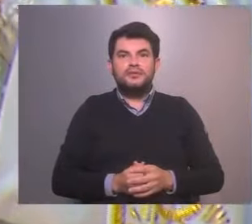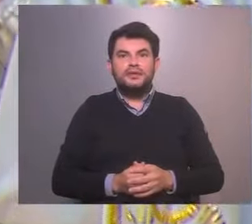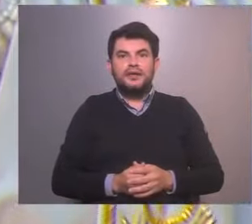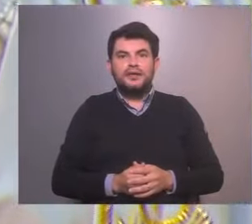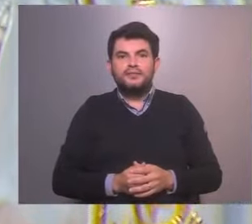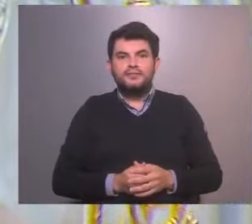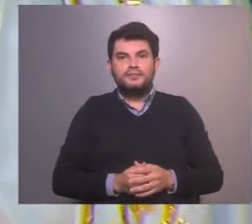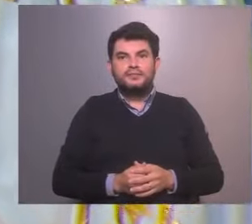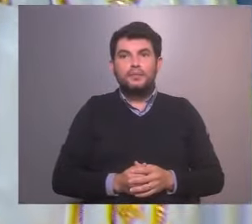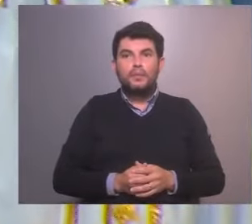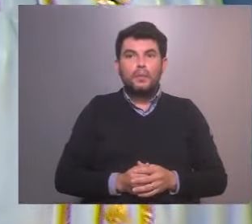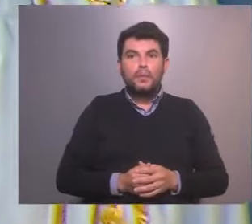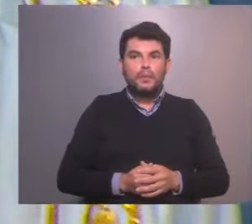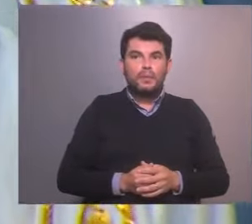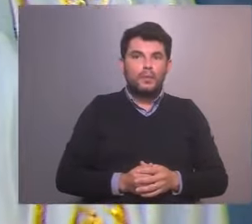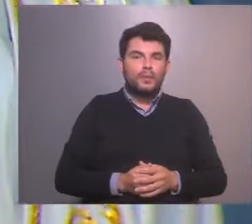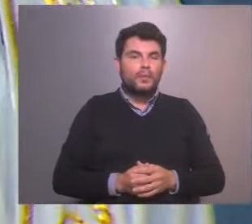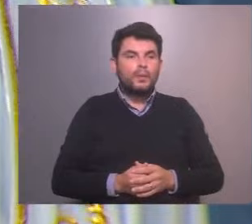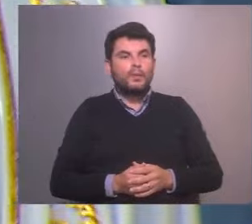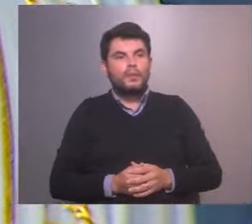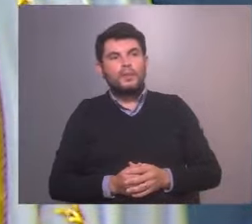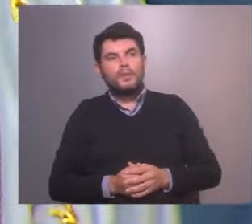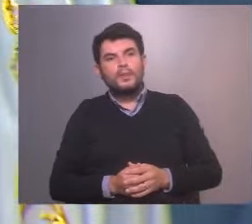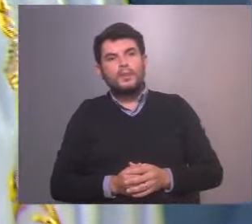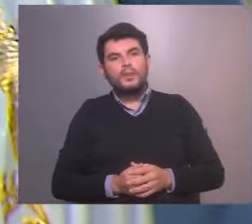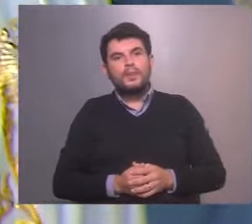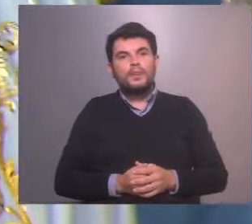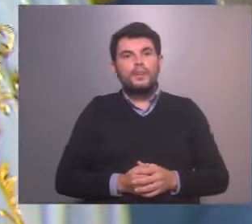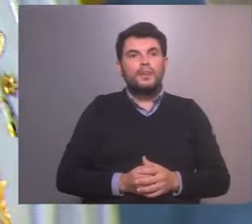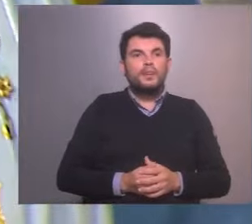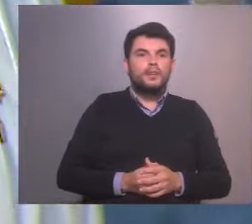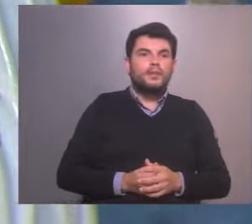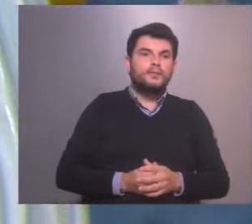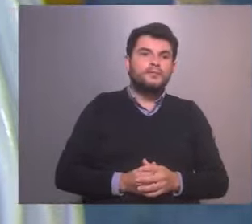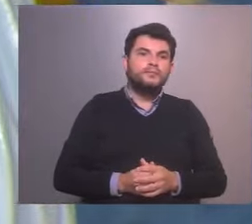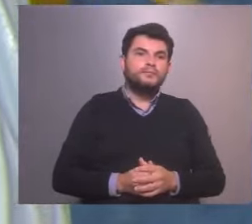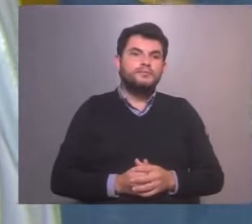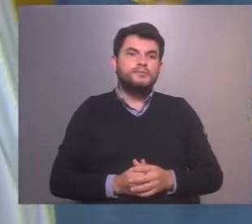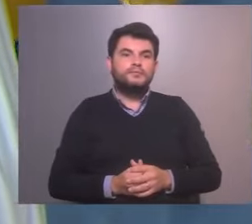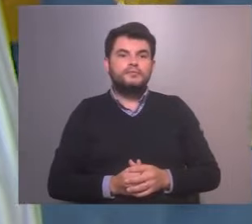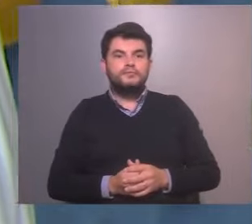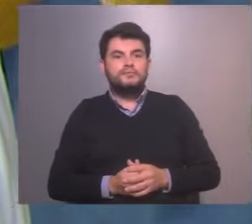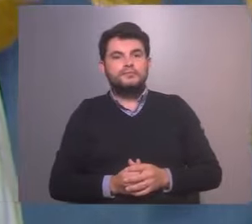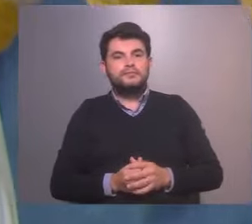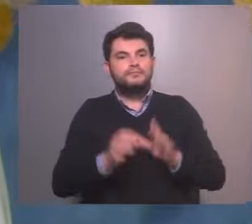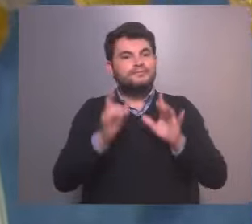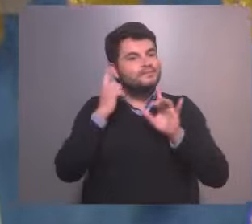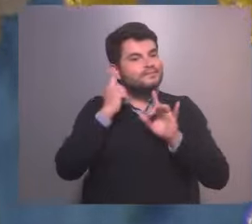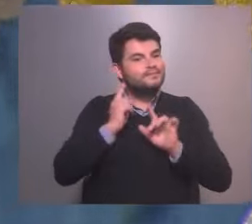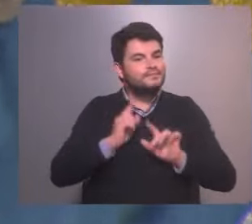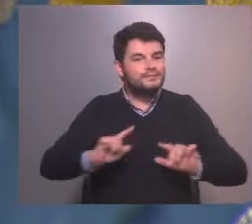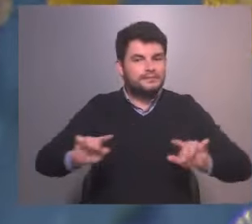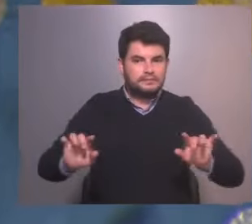Ó meu Jesus, perdoai-nos e livrai-nos do fogo do inferno.